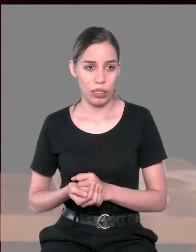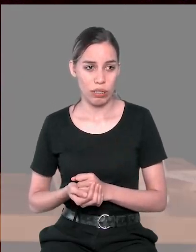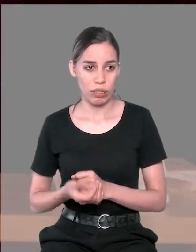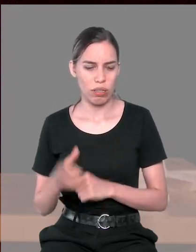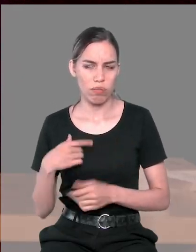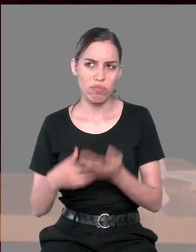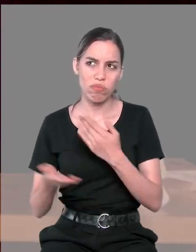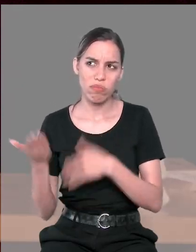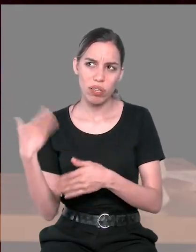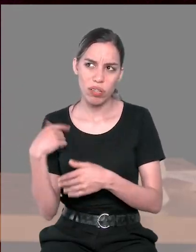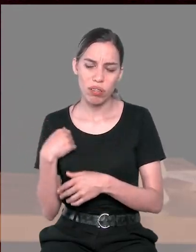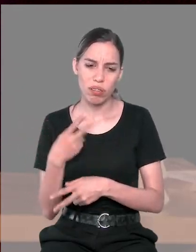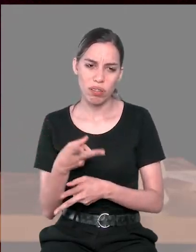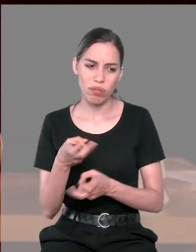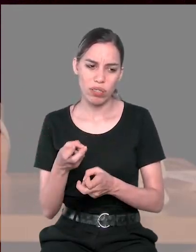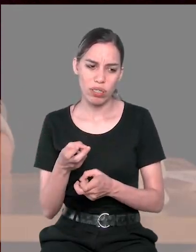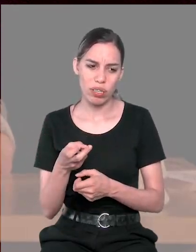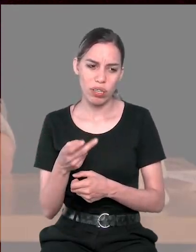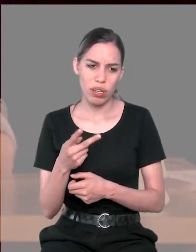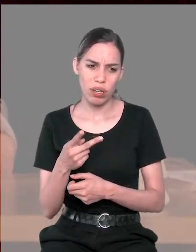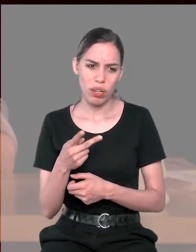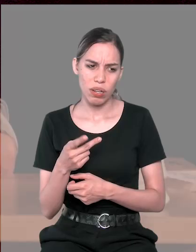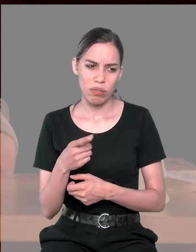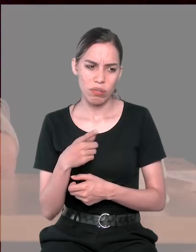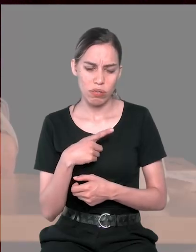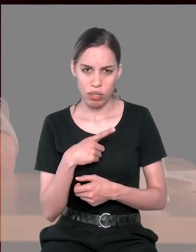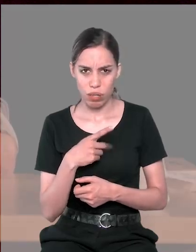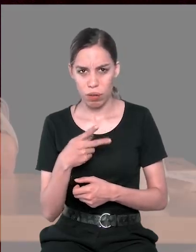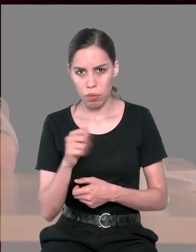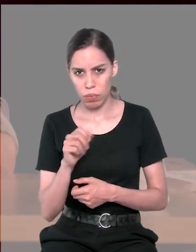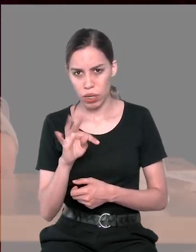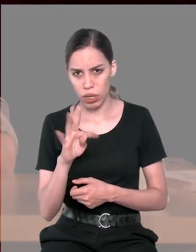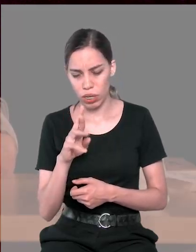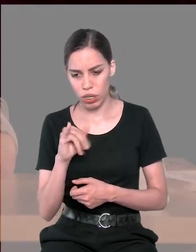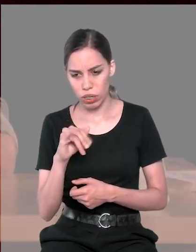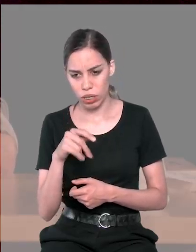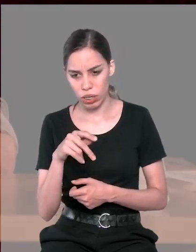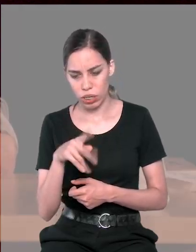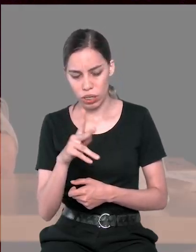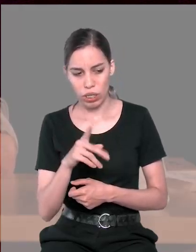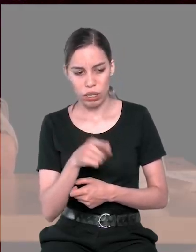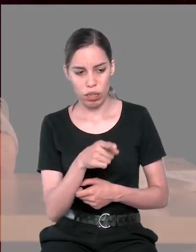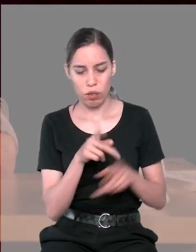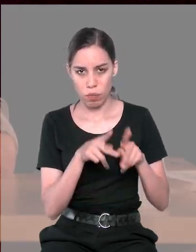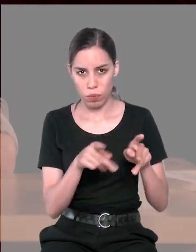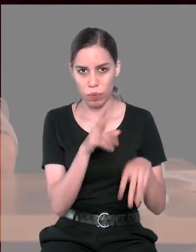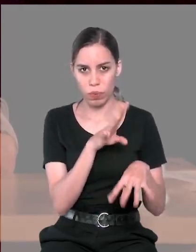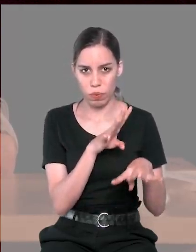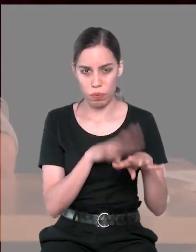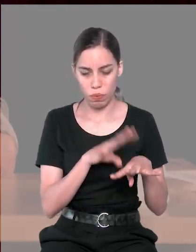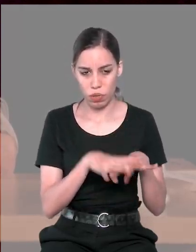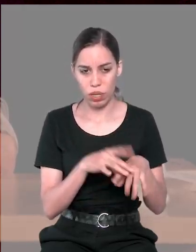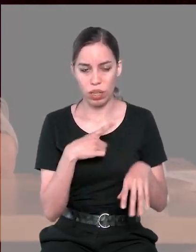um tempo atrás estava olhando o quadrivium, né, o ensino de matemática na Idade Média, e a gente vê que a percepção, que nós